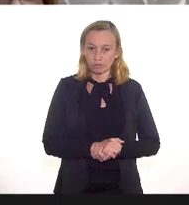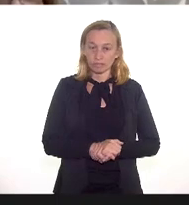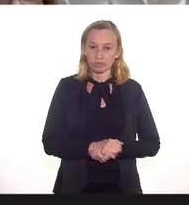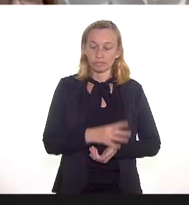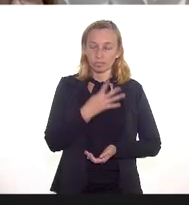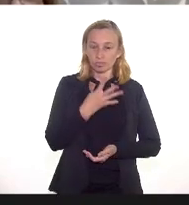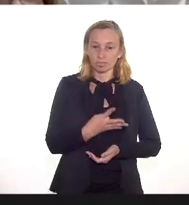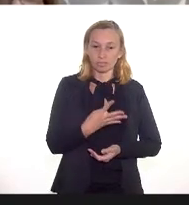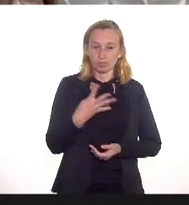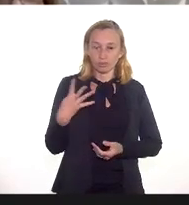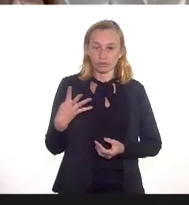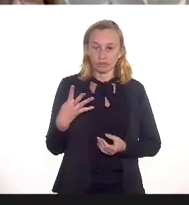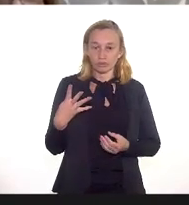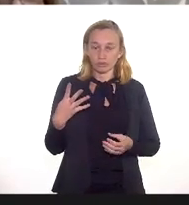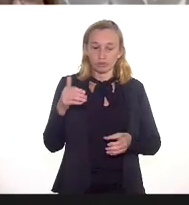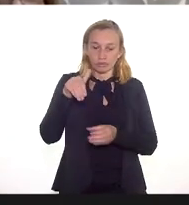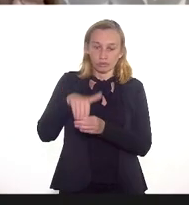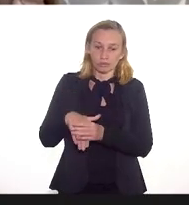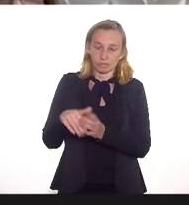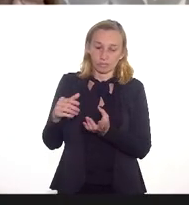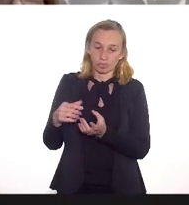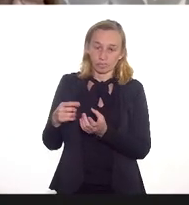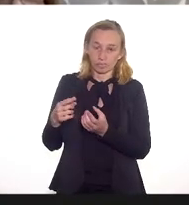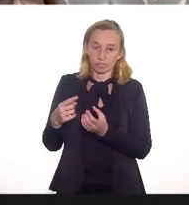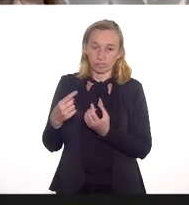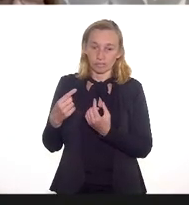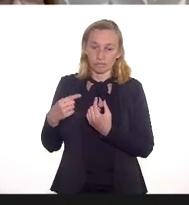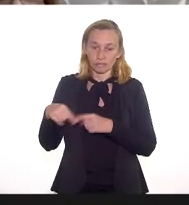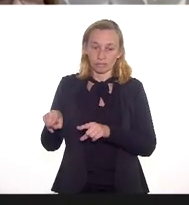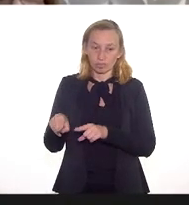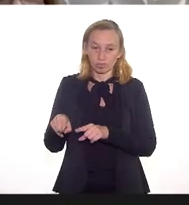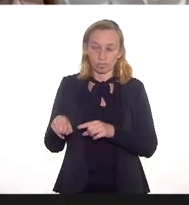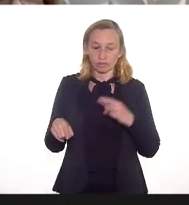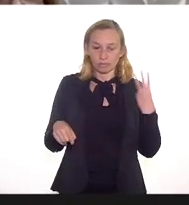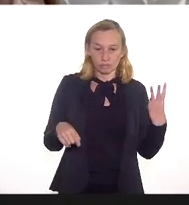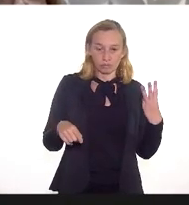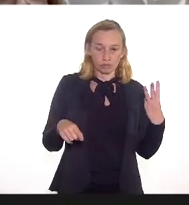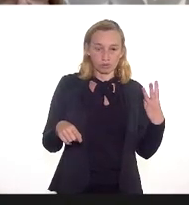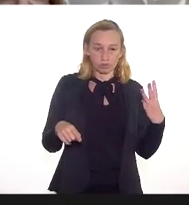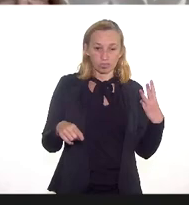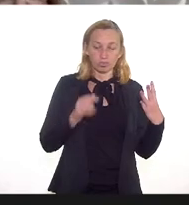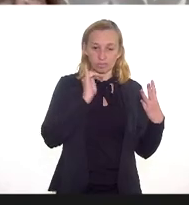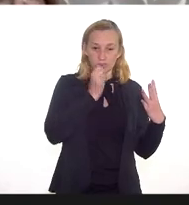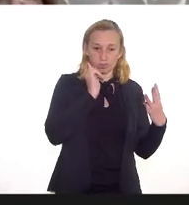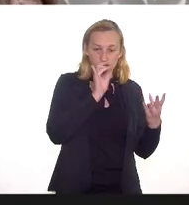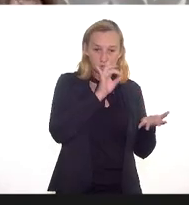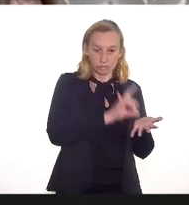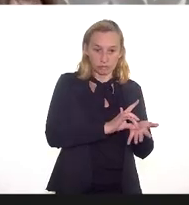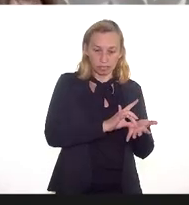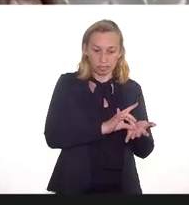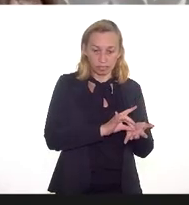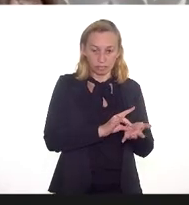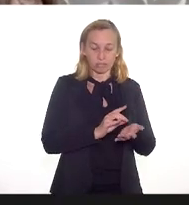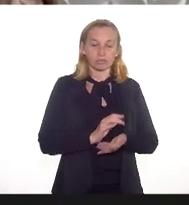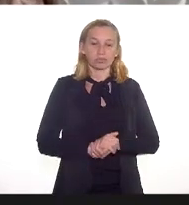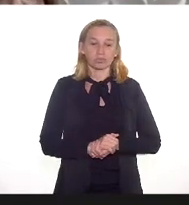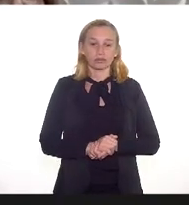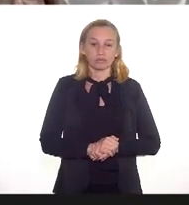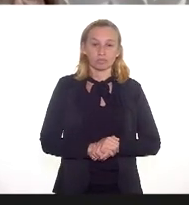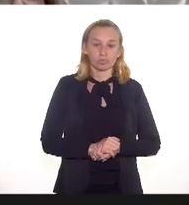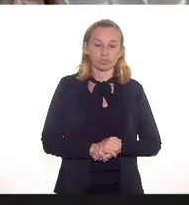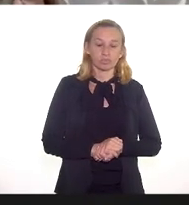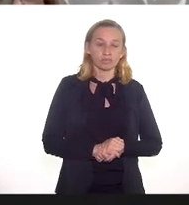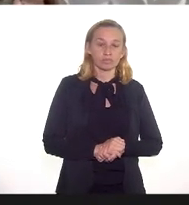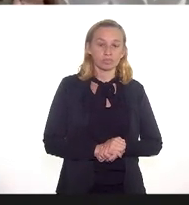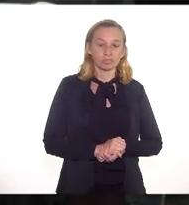4 votos pela divergência contra 3 do relator original. Passo, devolvo à presidência o eminente deputado Márcio